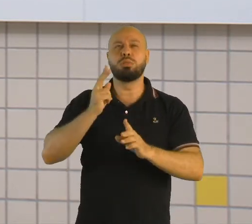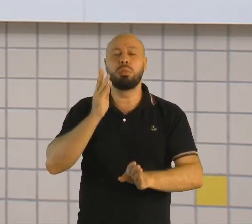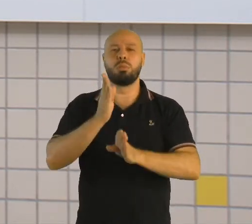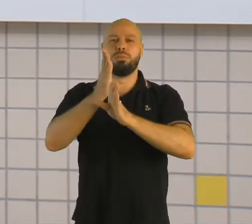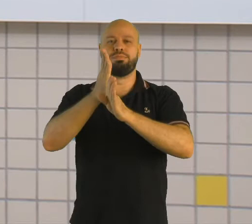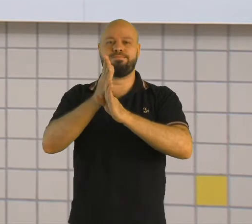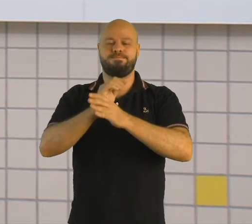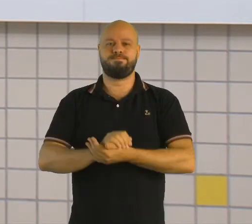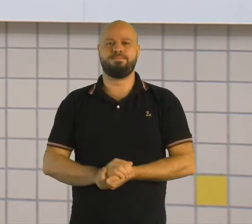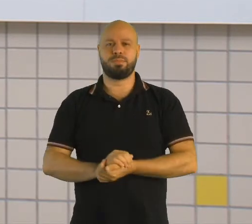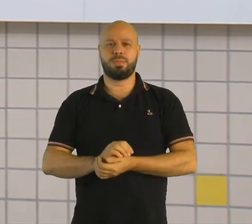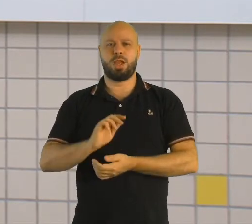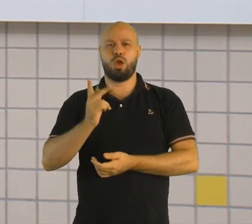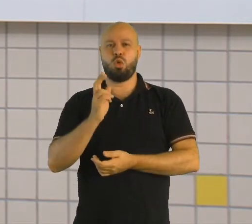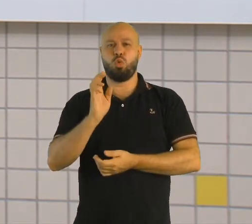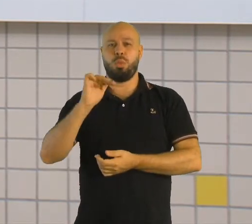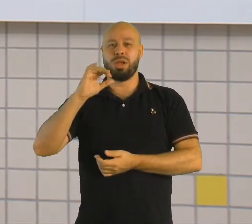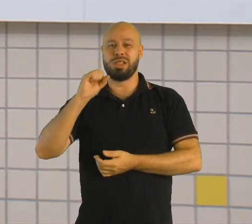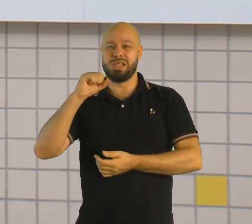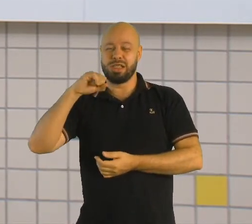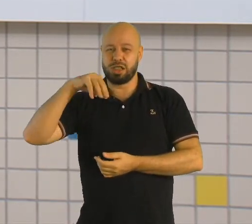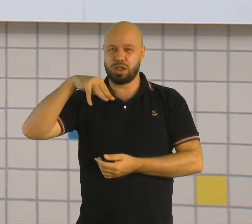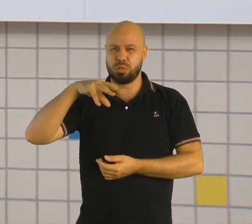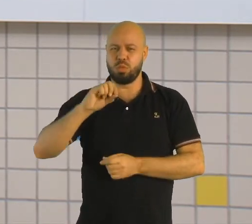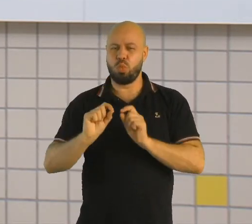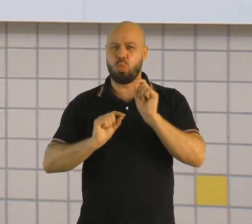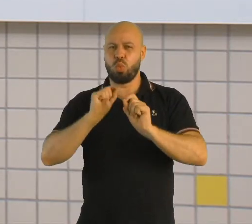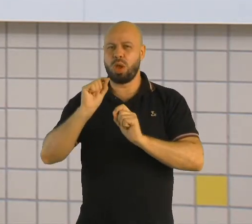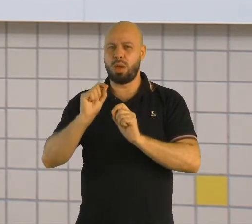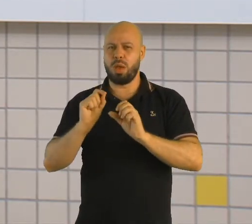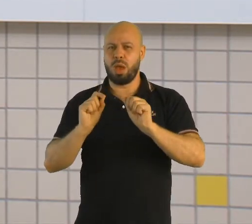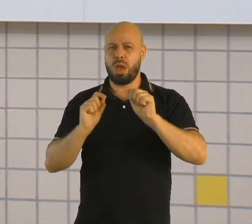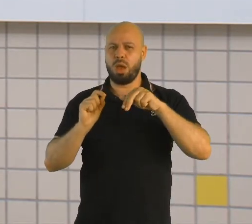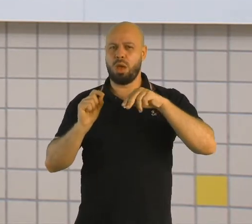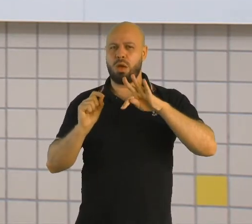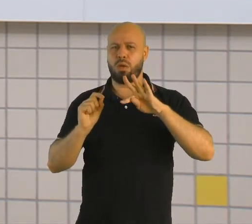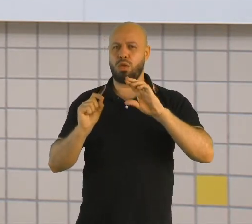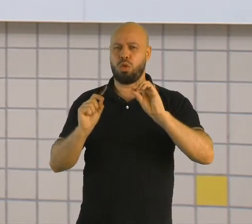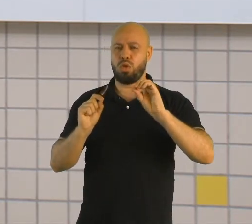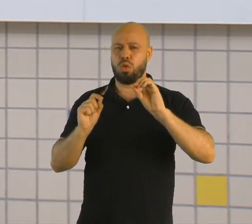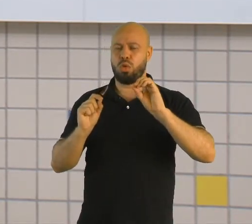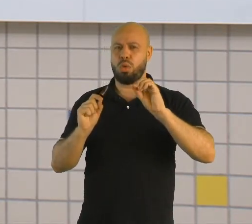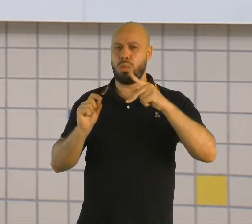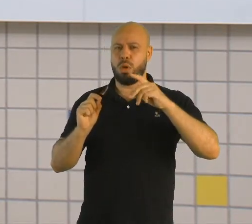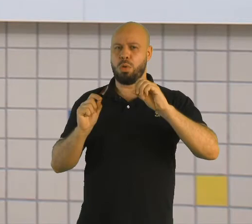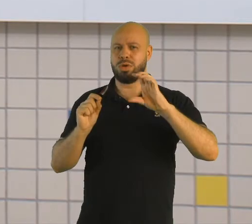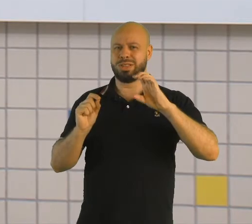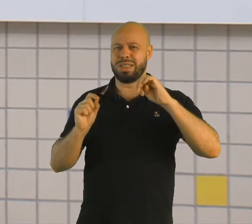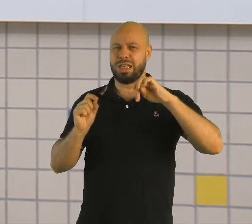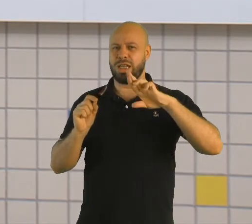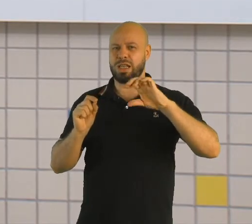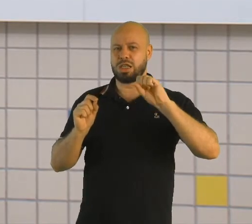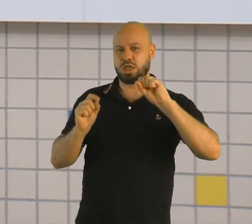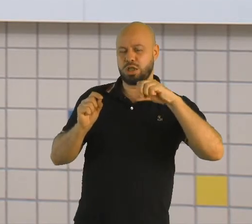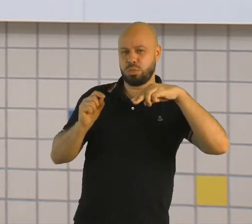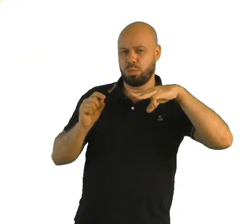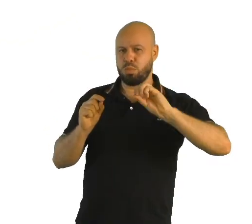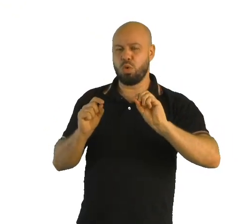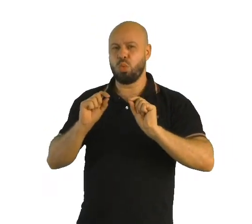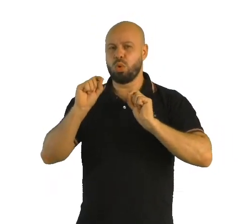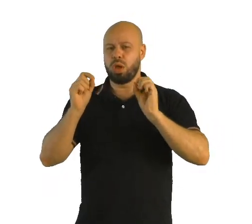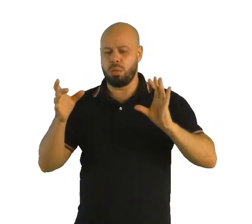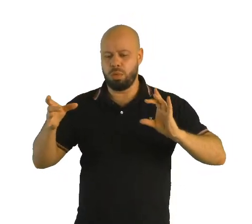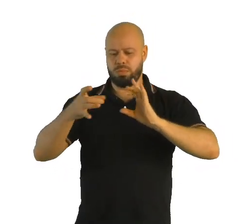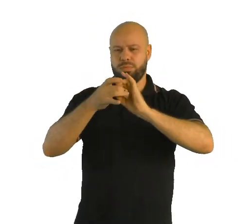está muito ligado com o antropocentrismo. São duas ideias, né, que uma meio que encaixa na outra, certo?